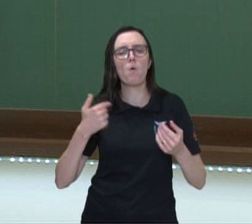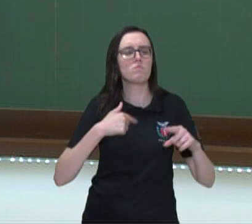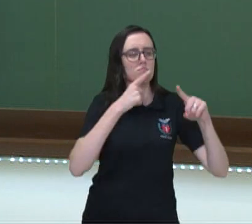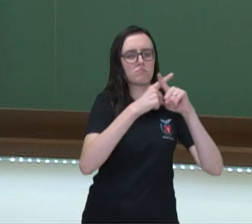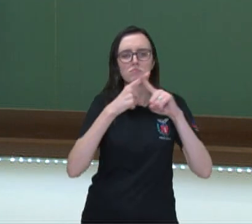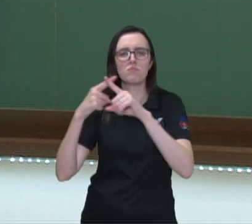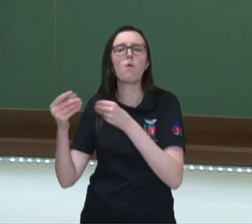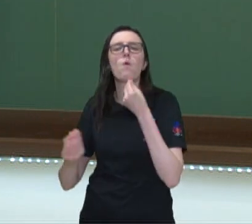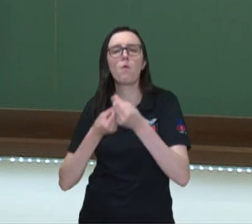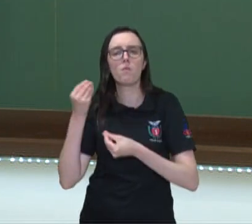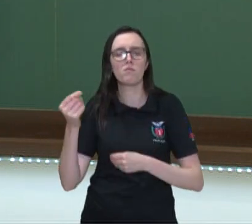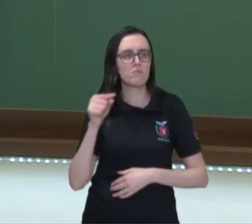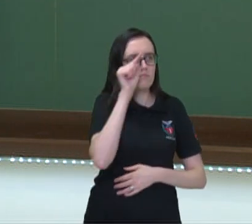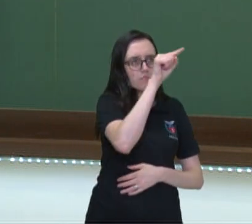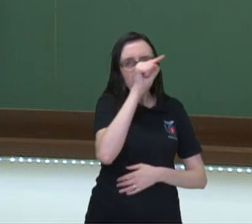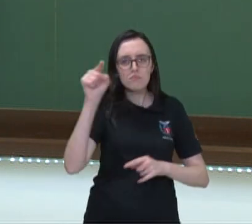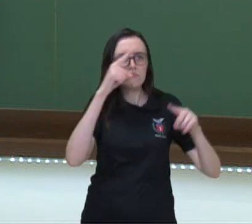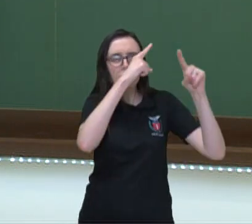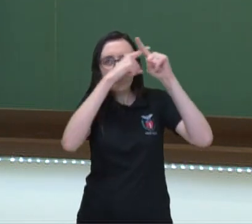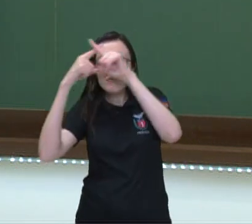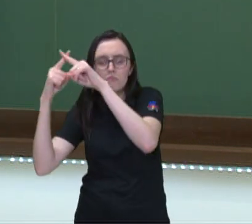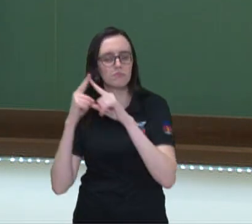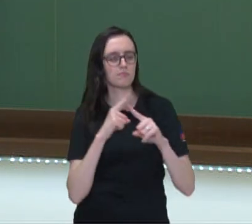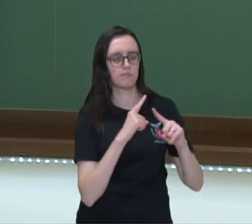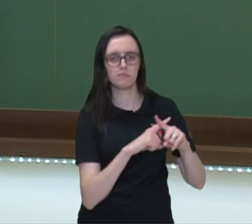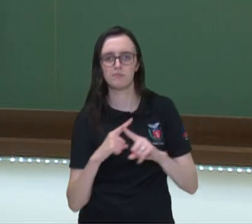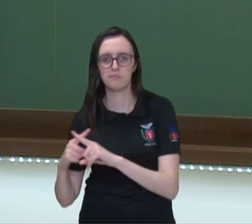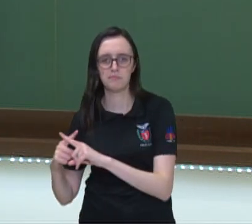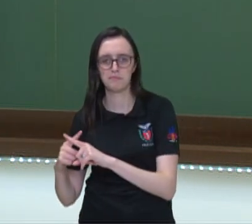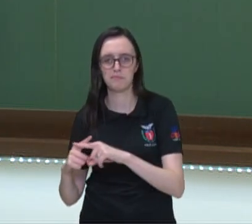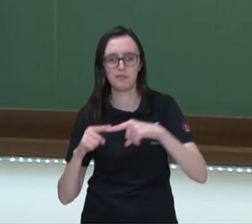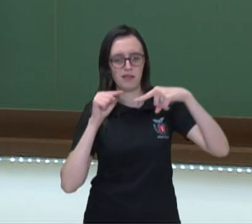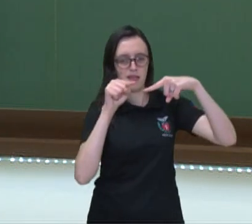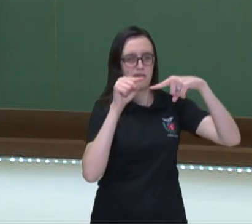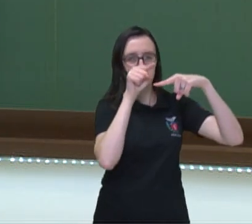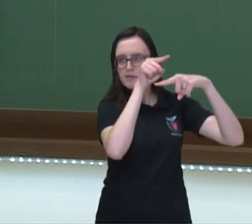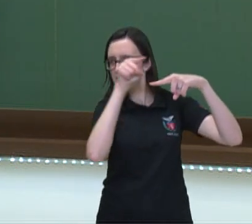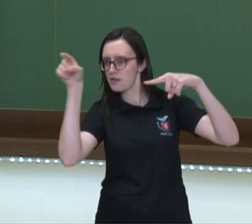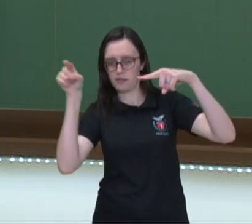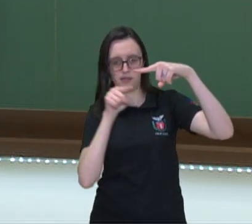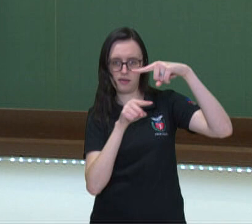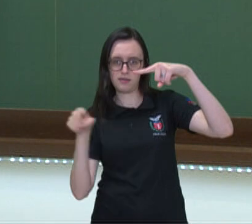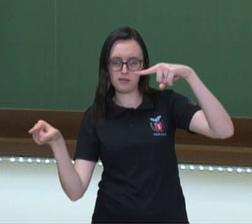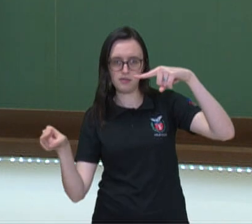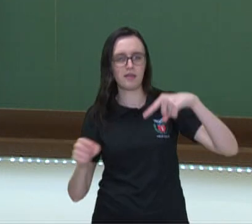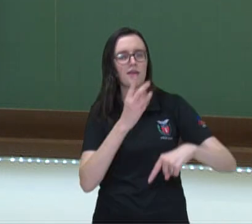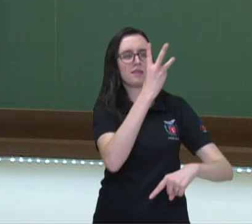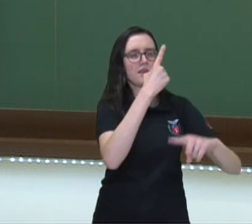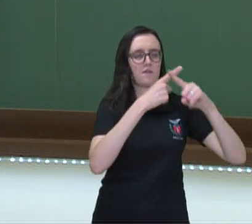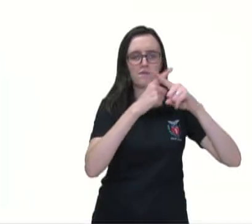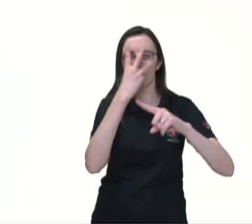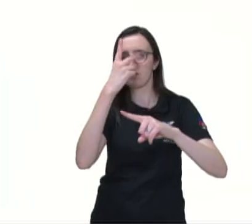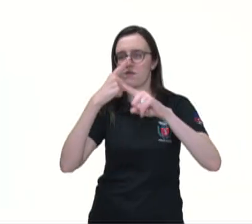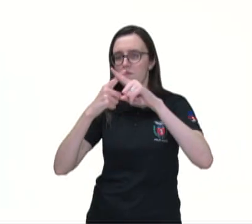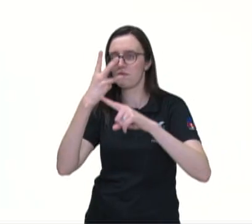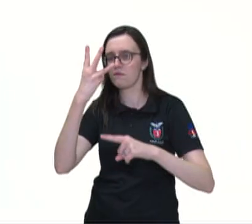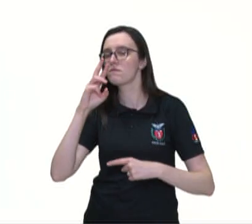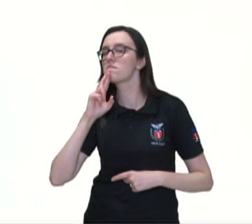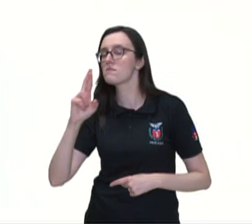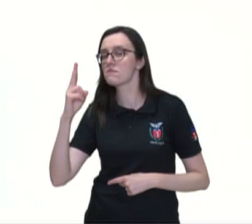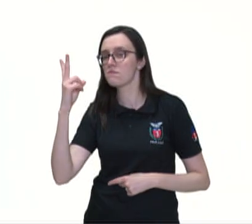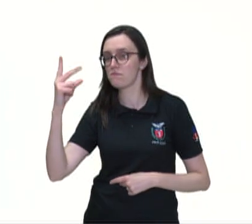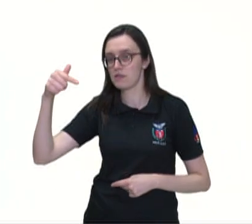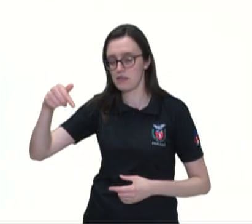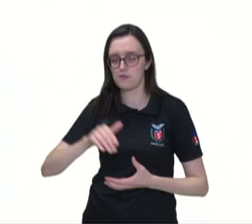multiplico fração? Multiplico os numeradores, multiplico os denominadores. Então vai ficar como? 3 vezes 3 vezes 3,